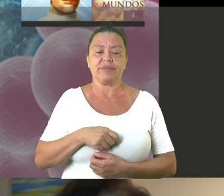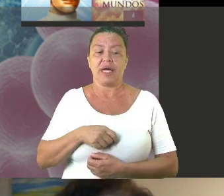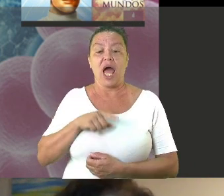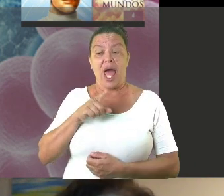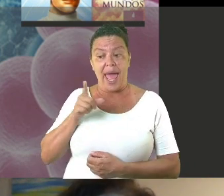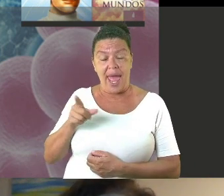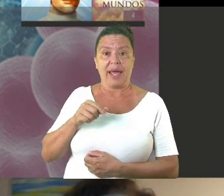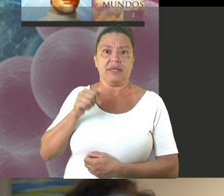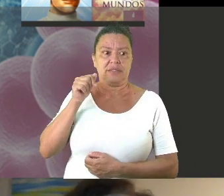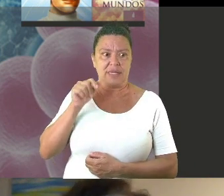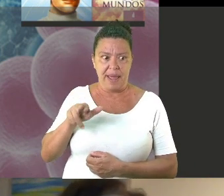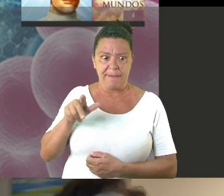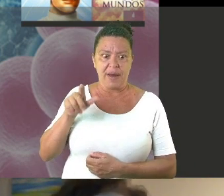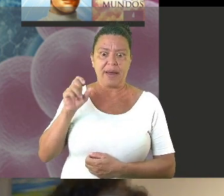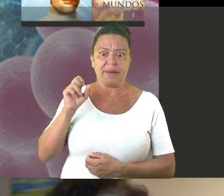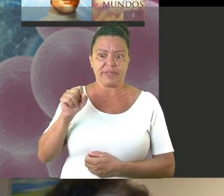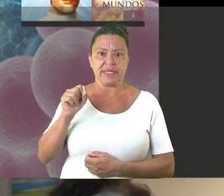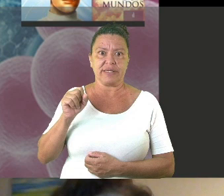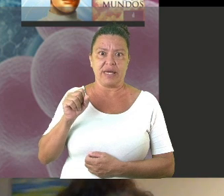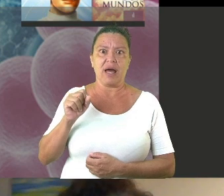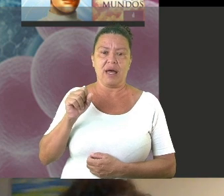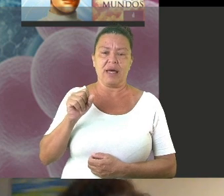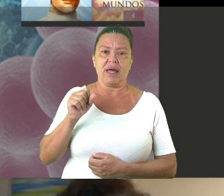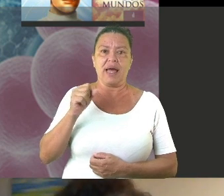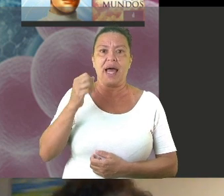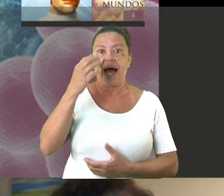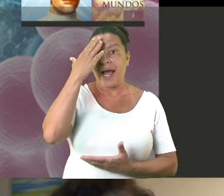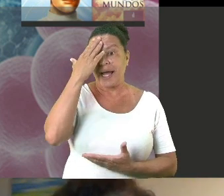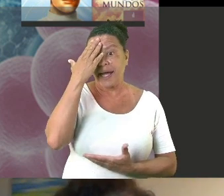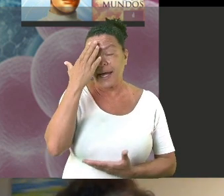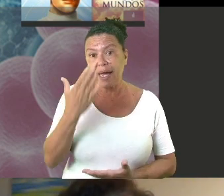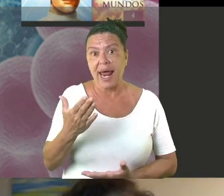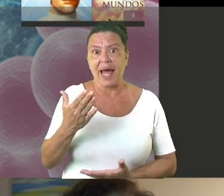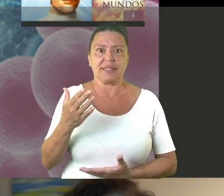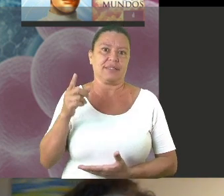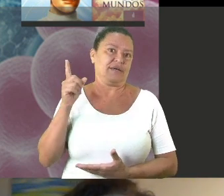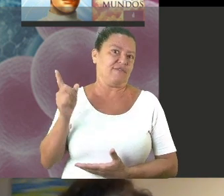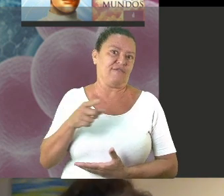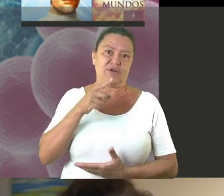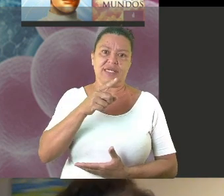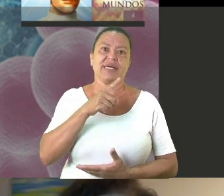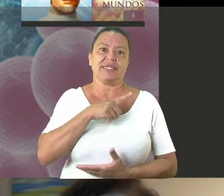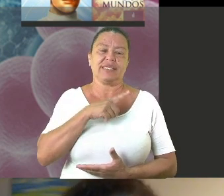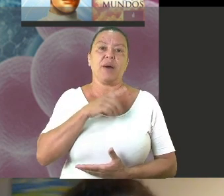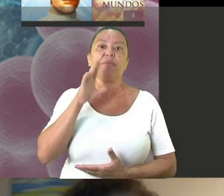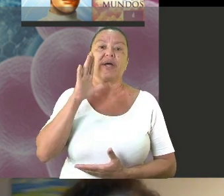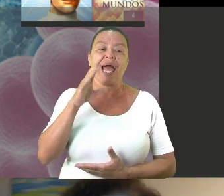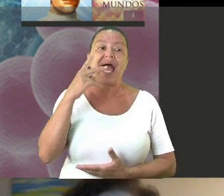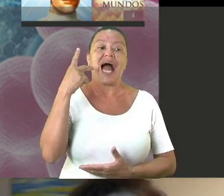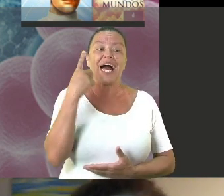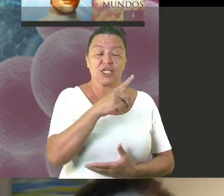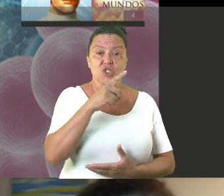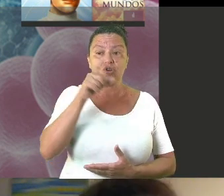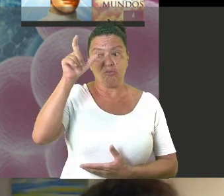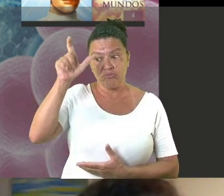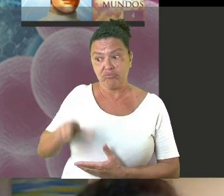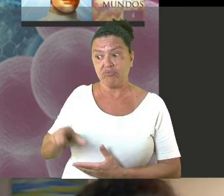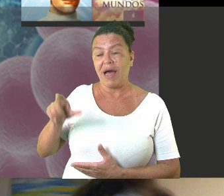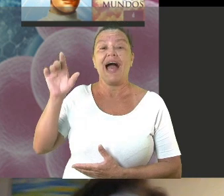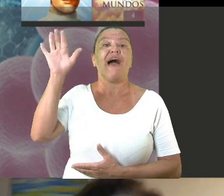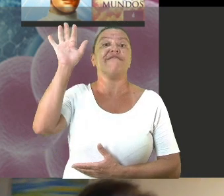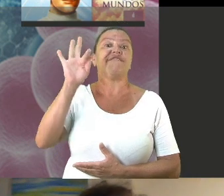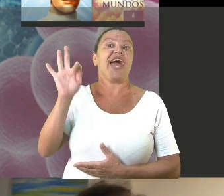irmã deveria estar muito grata pela gastrite que ela tem, porque graças à sua conduta